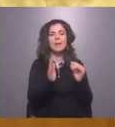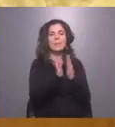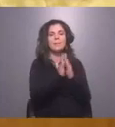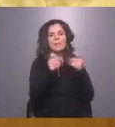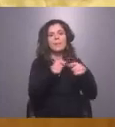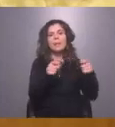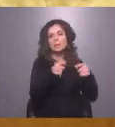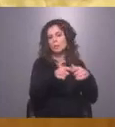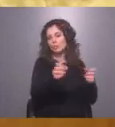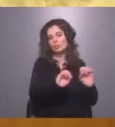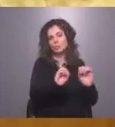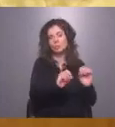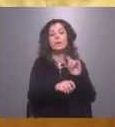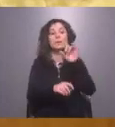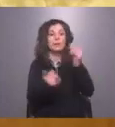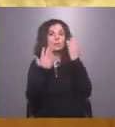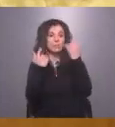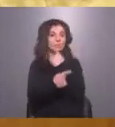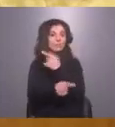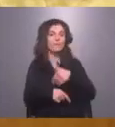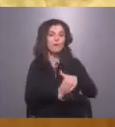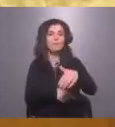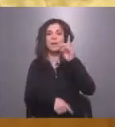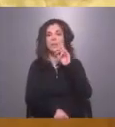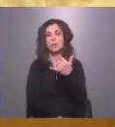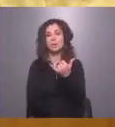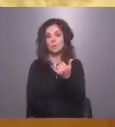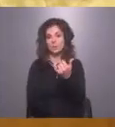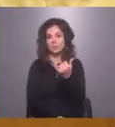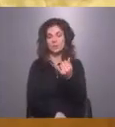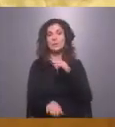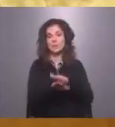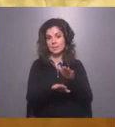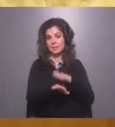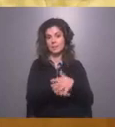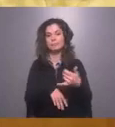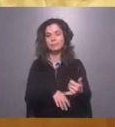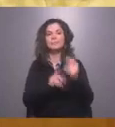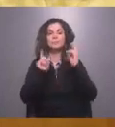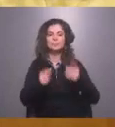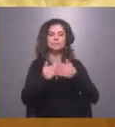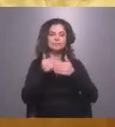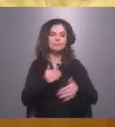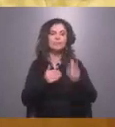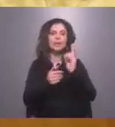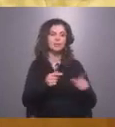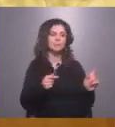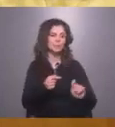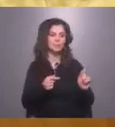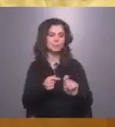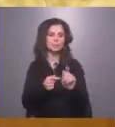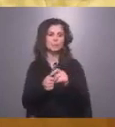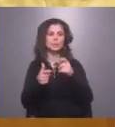Aparições. Informamos também que no dia 12, próxima terça-feira, inicia a peregrinação mensal